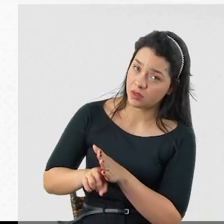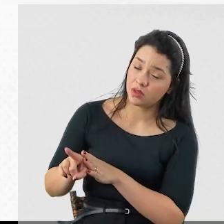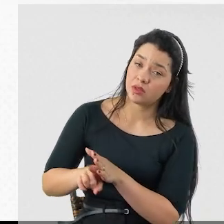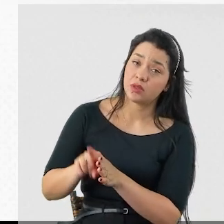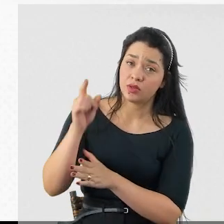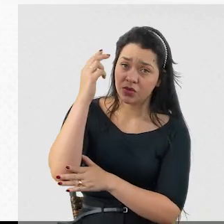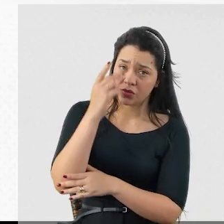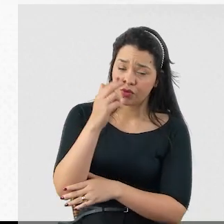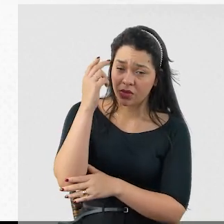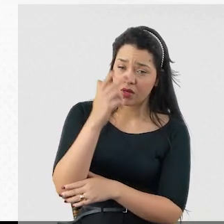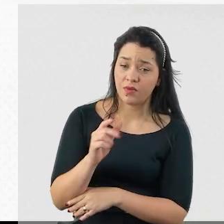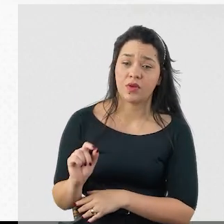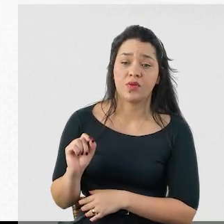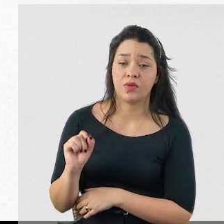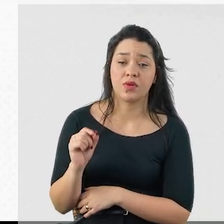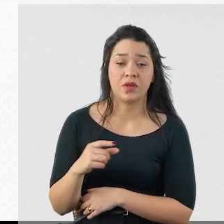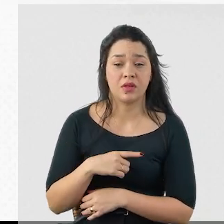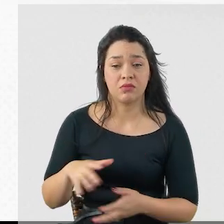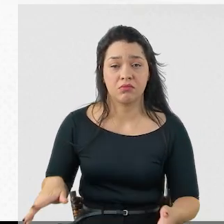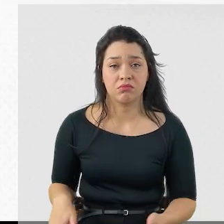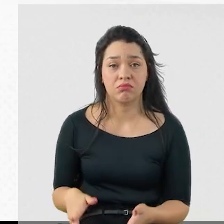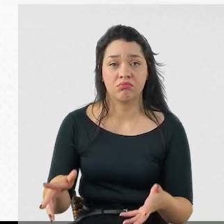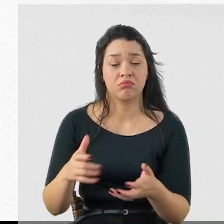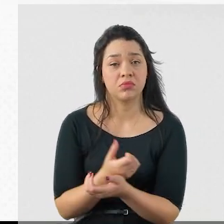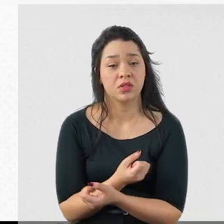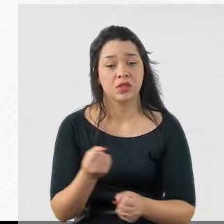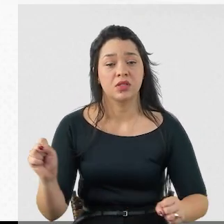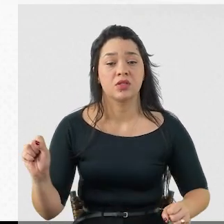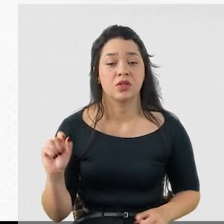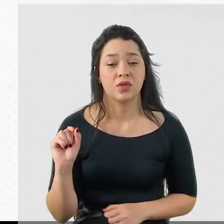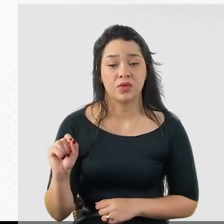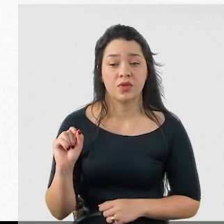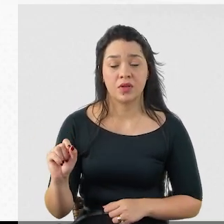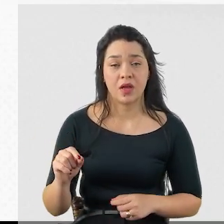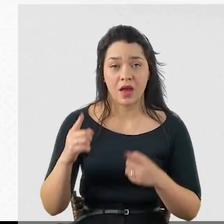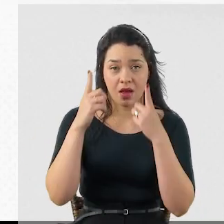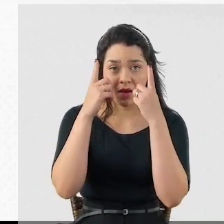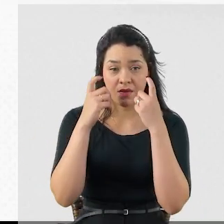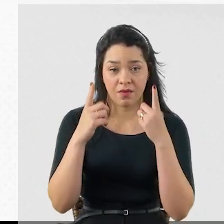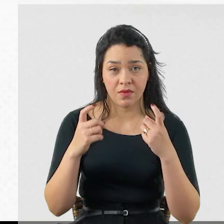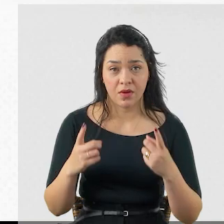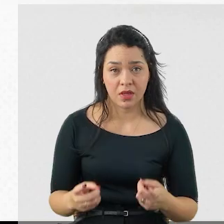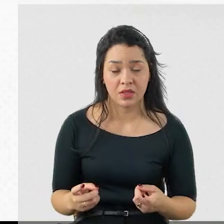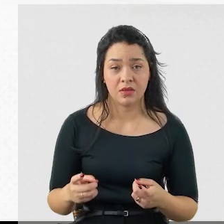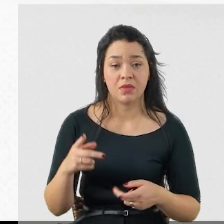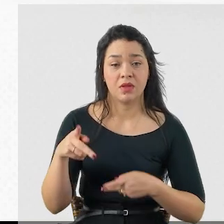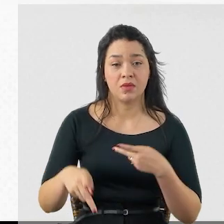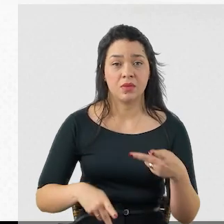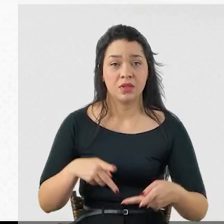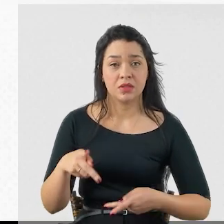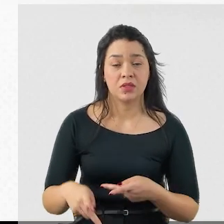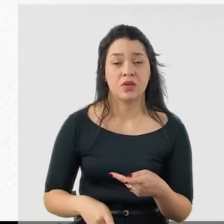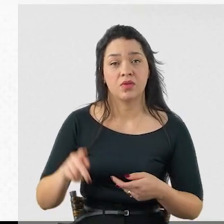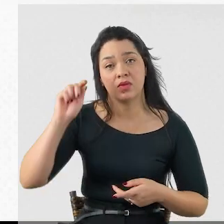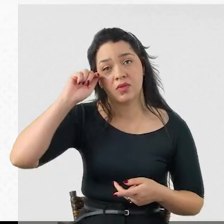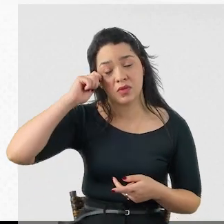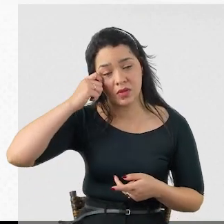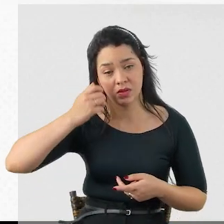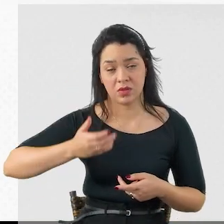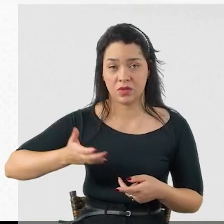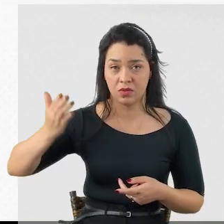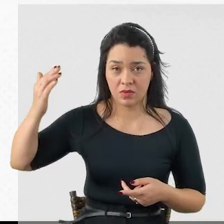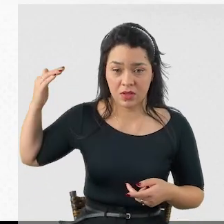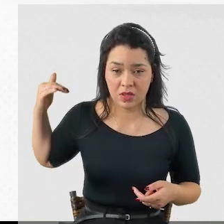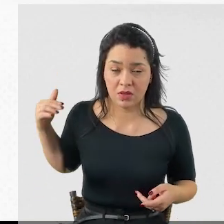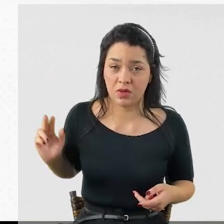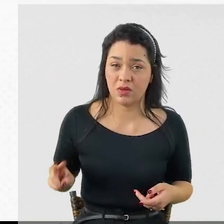historiográfica. Há um engajamento muito grande com obras que denunciam a violência sofrida pela população negra no passado e atualmente.